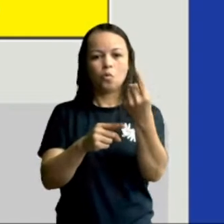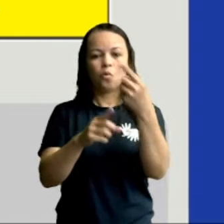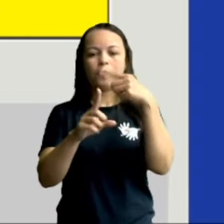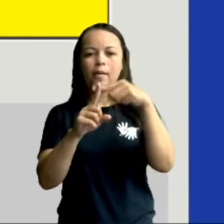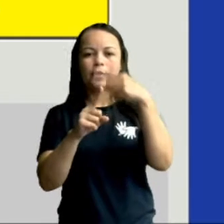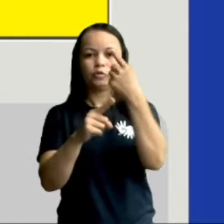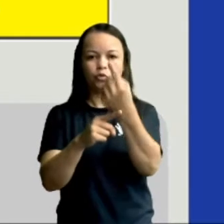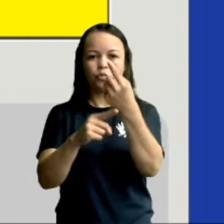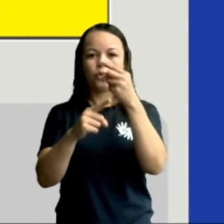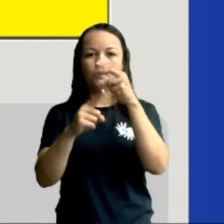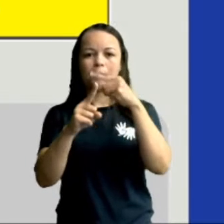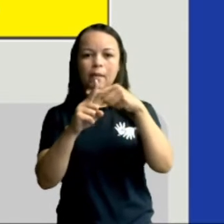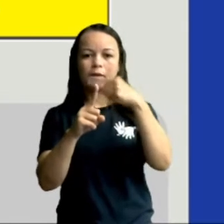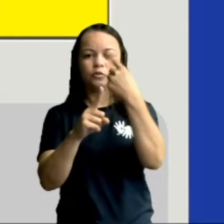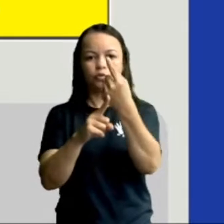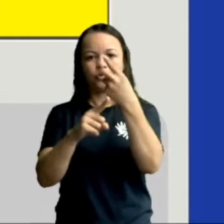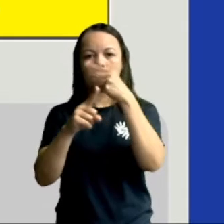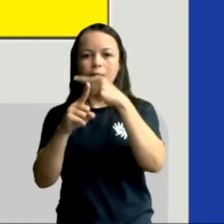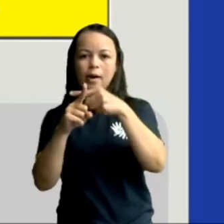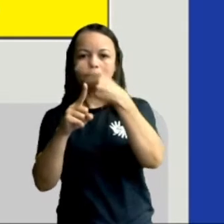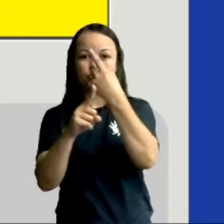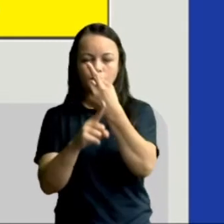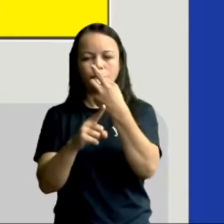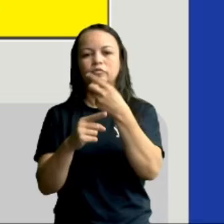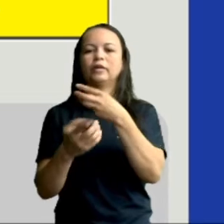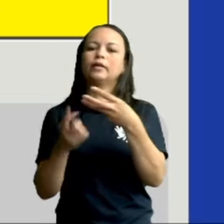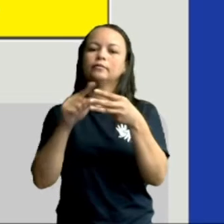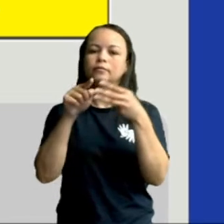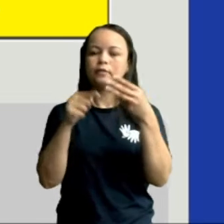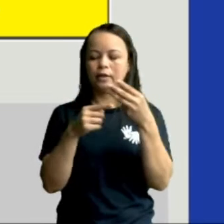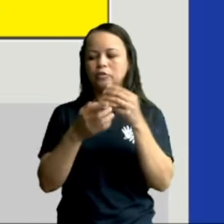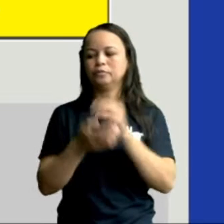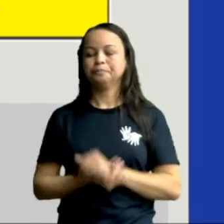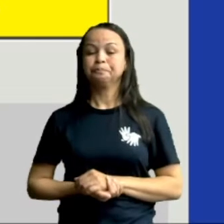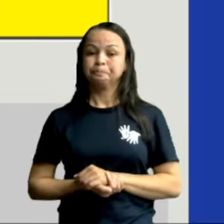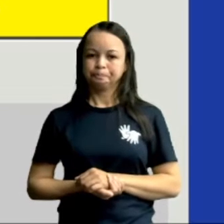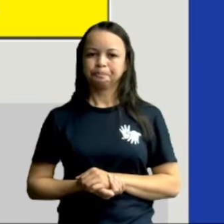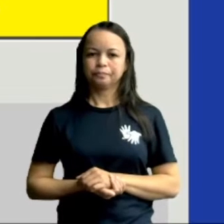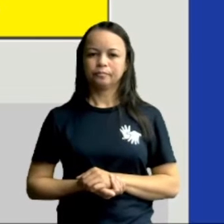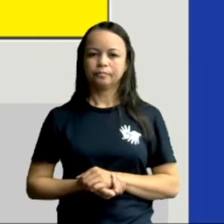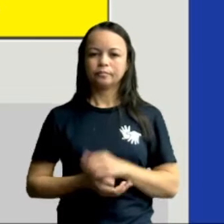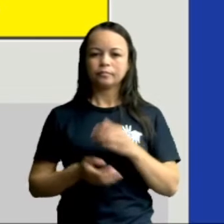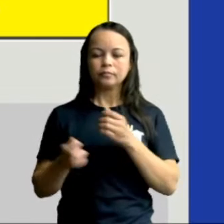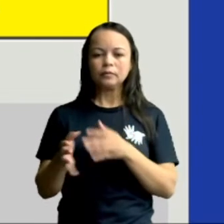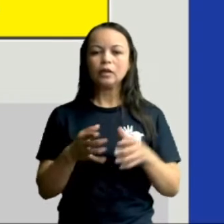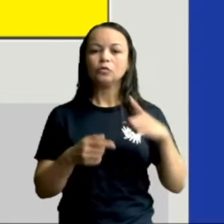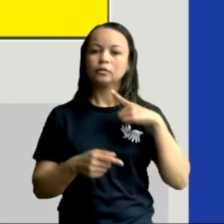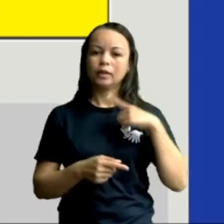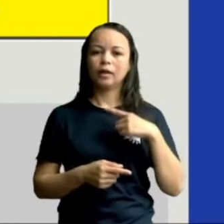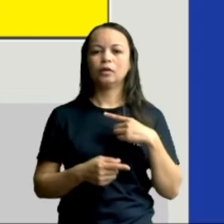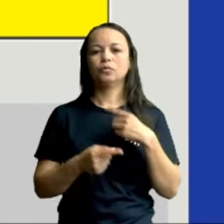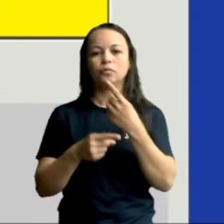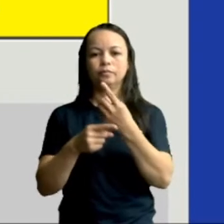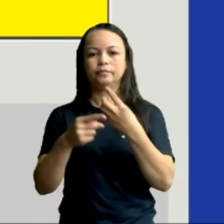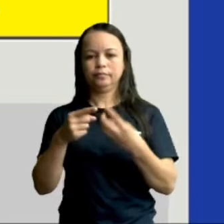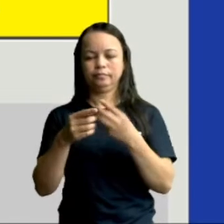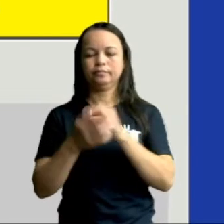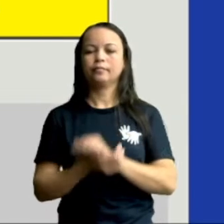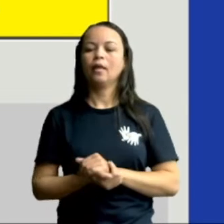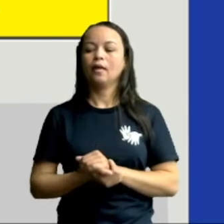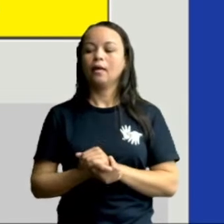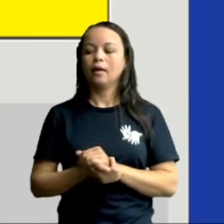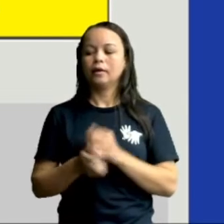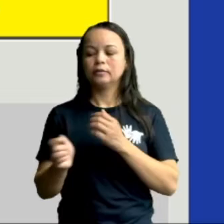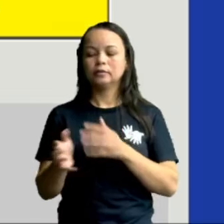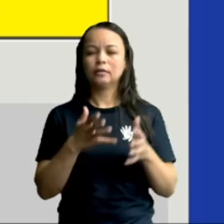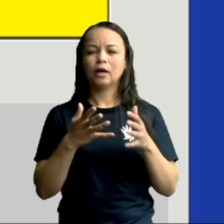1 vai dar 3. 3 dividido por 3 vai dar 1. Beleza? Deu para entender? E aí eu tenho o inteiro. Na segunda, a gente vê